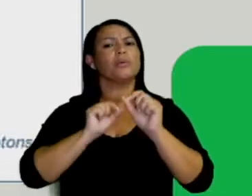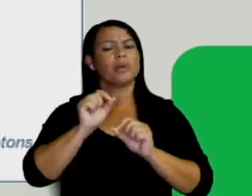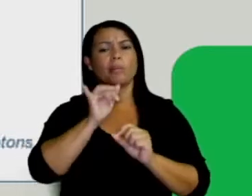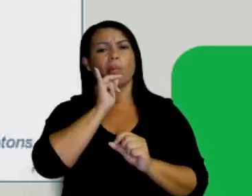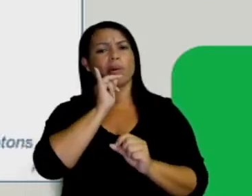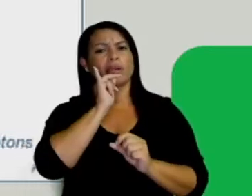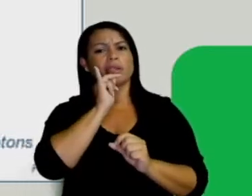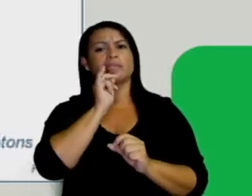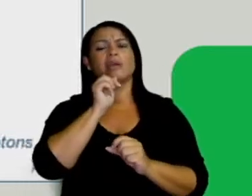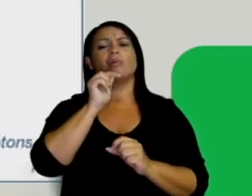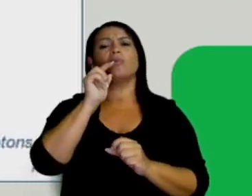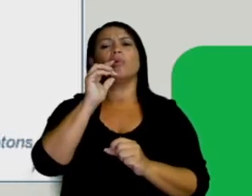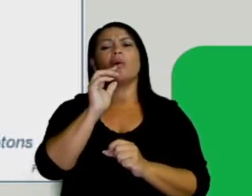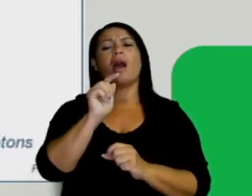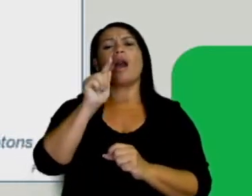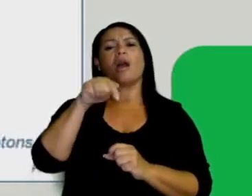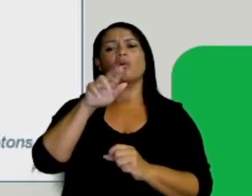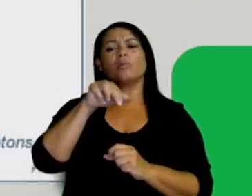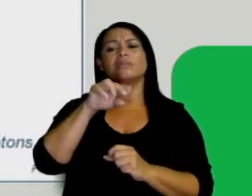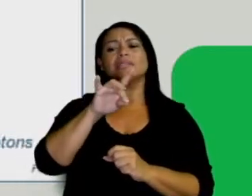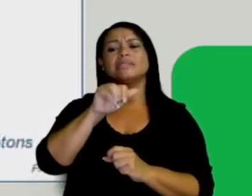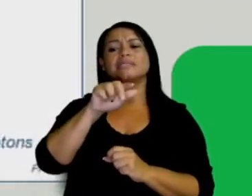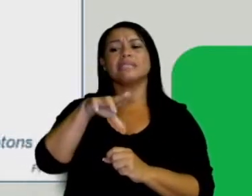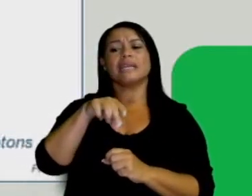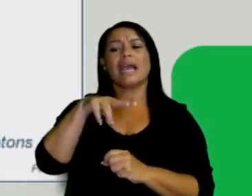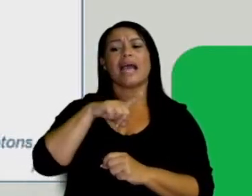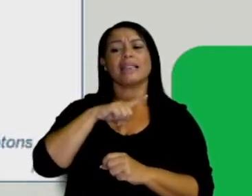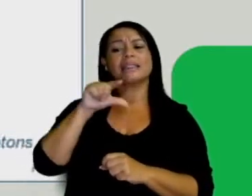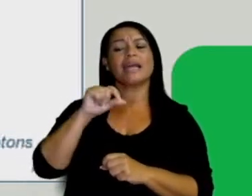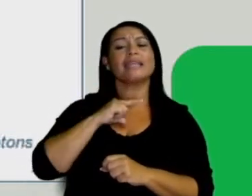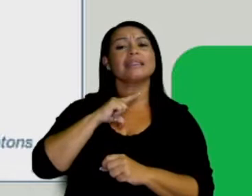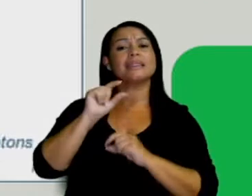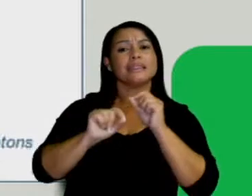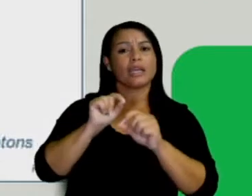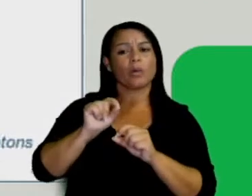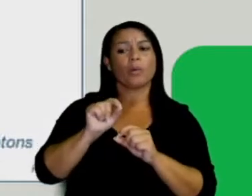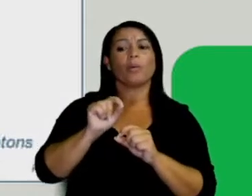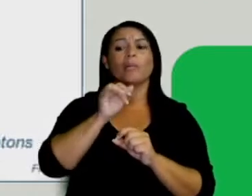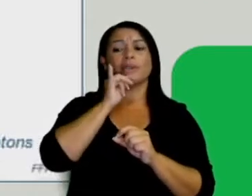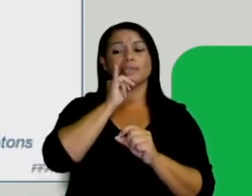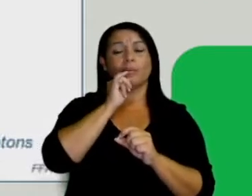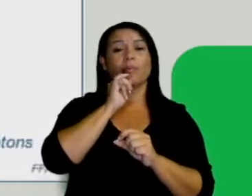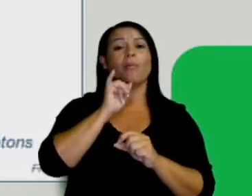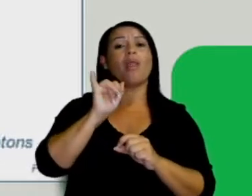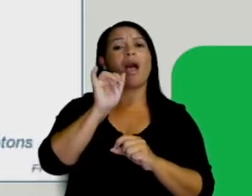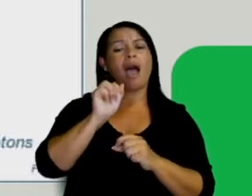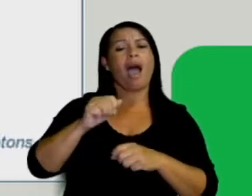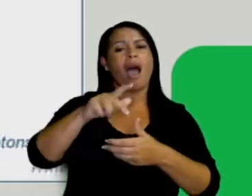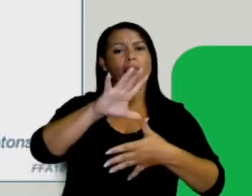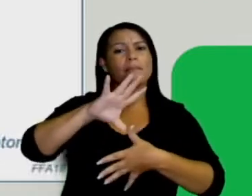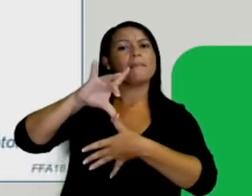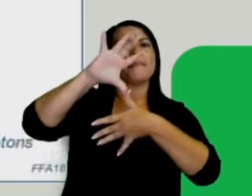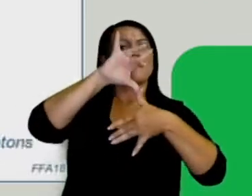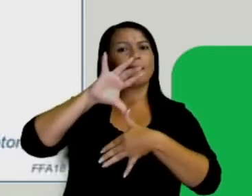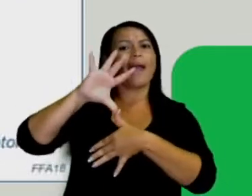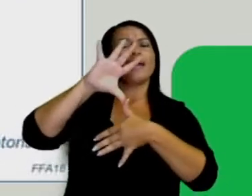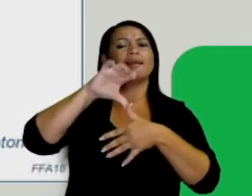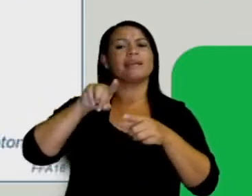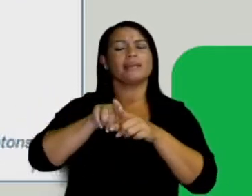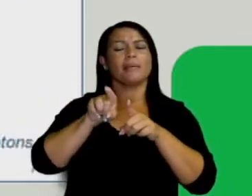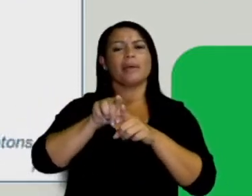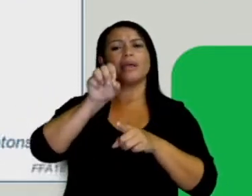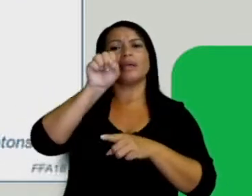a Gondwana, onde a gente tem aí o Brasil, a América do Sul inserida, e nesse contexto a gente vai ter, como eu falei, um